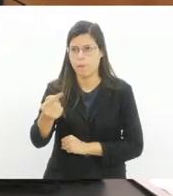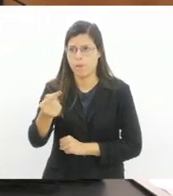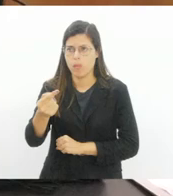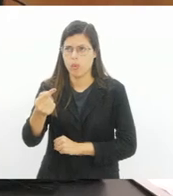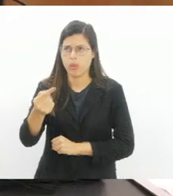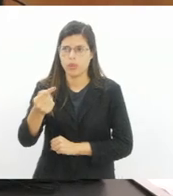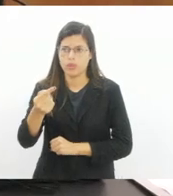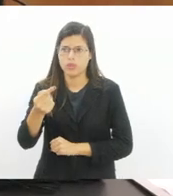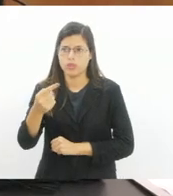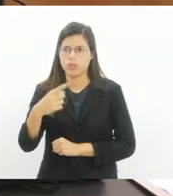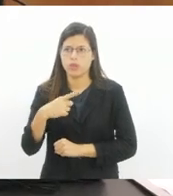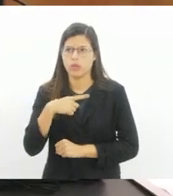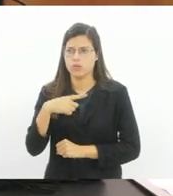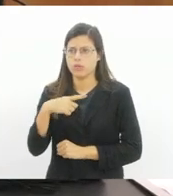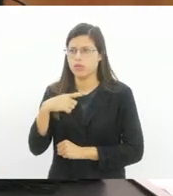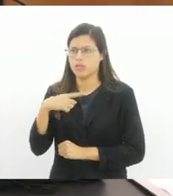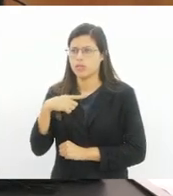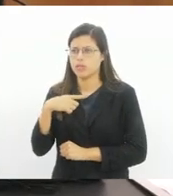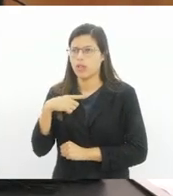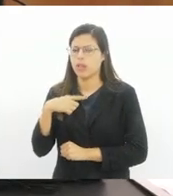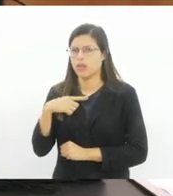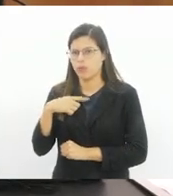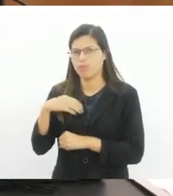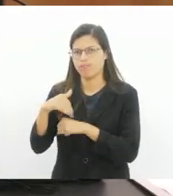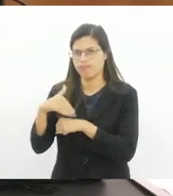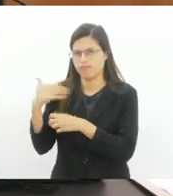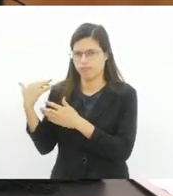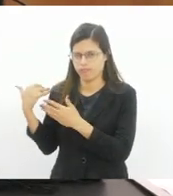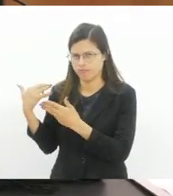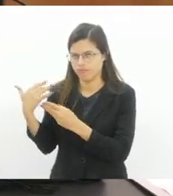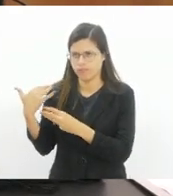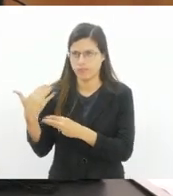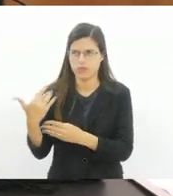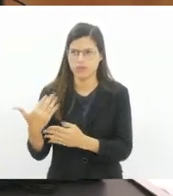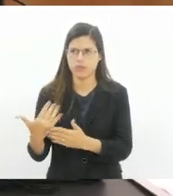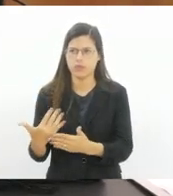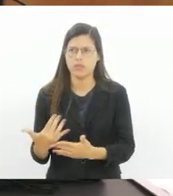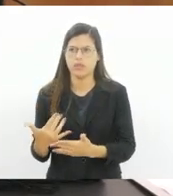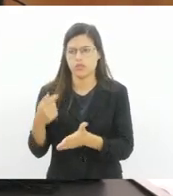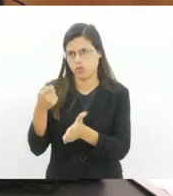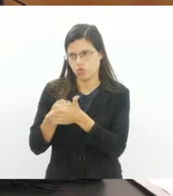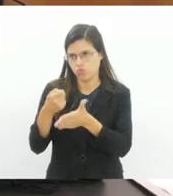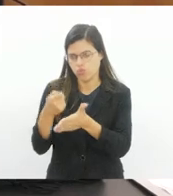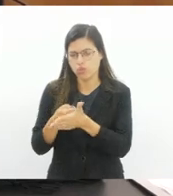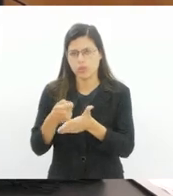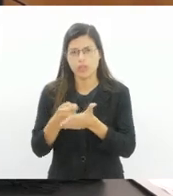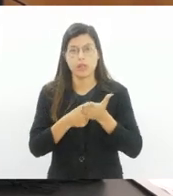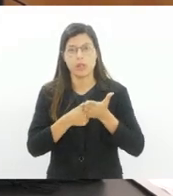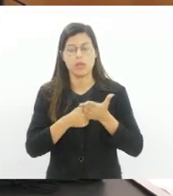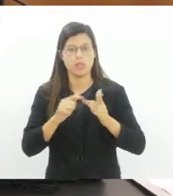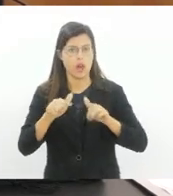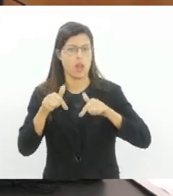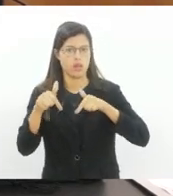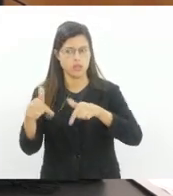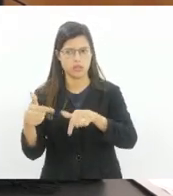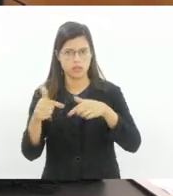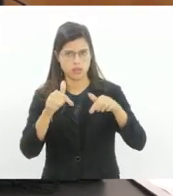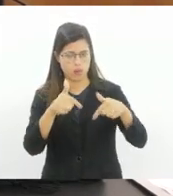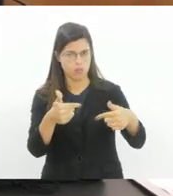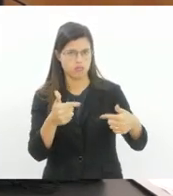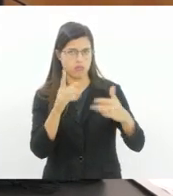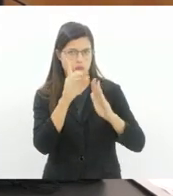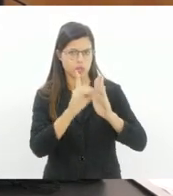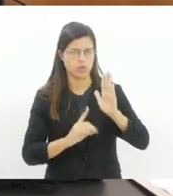tenho mais tempo de trajetória que eu chamo de militância, né, nos direitos das